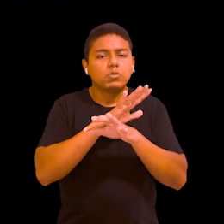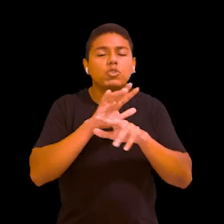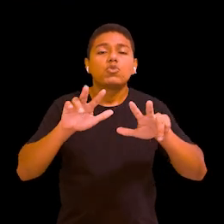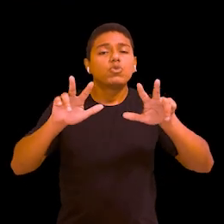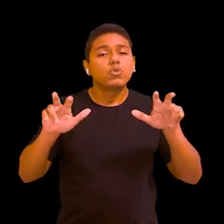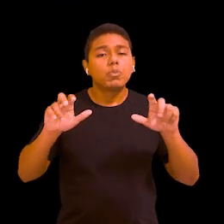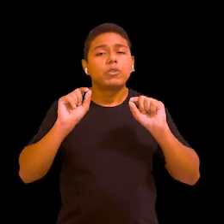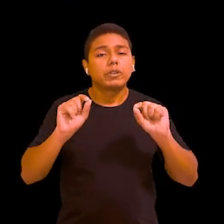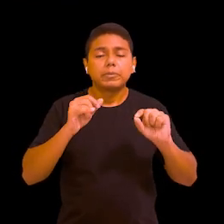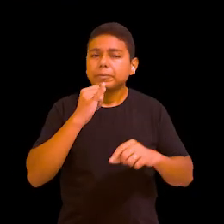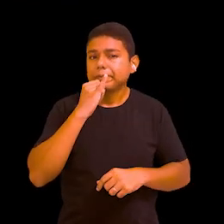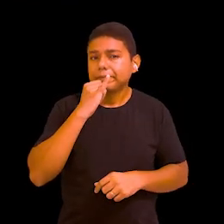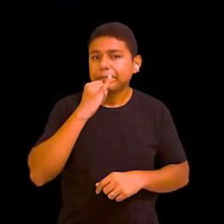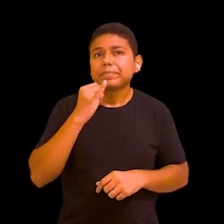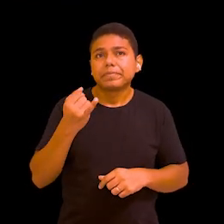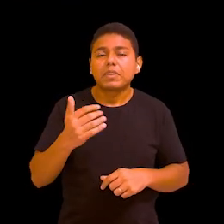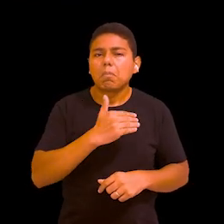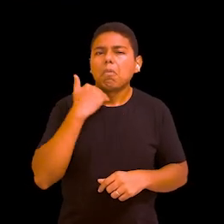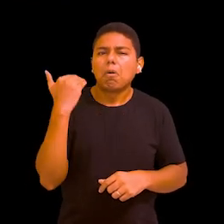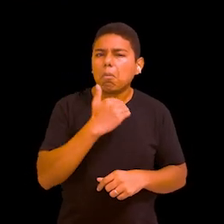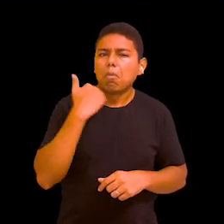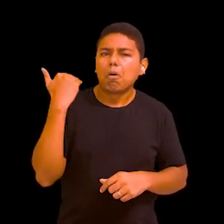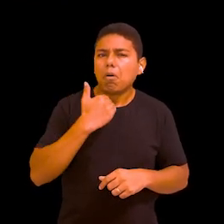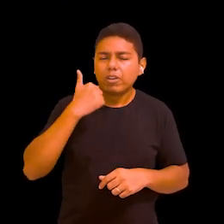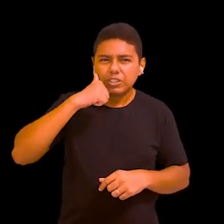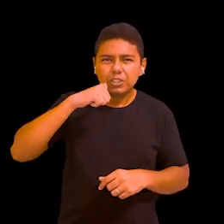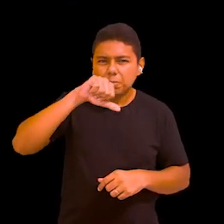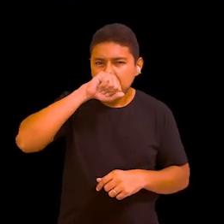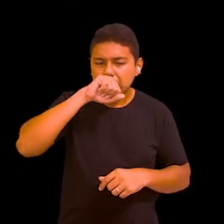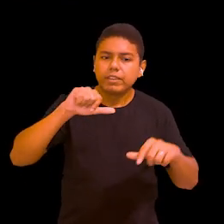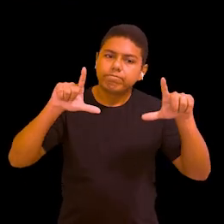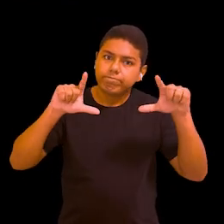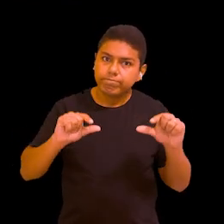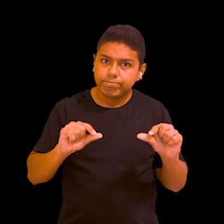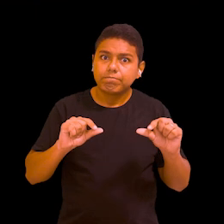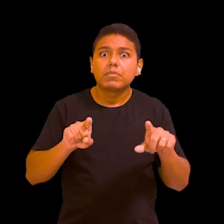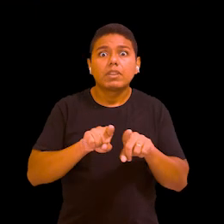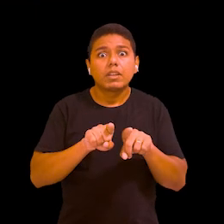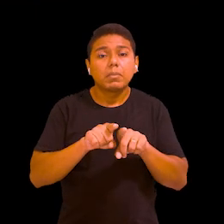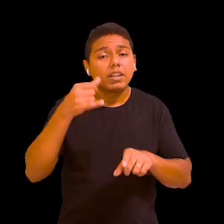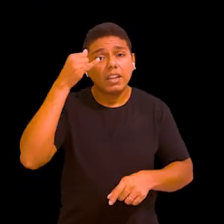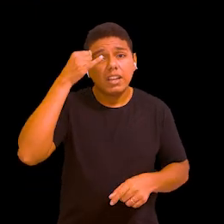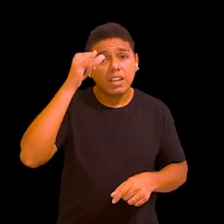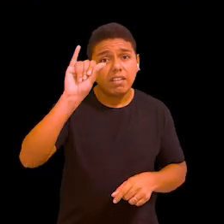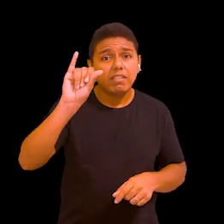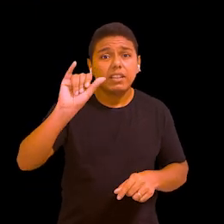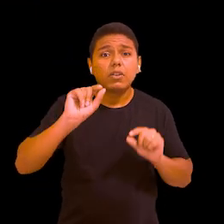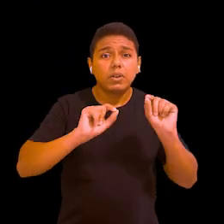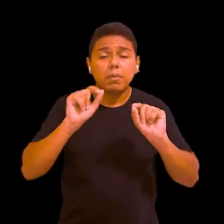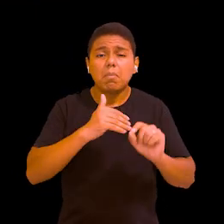respeito, por exemplo, à redução da mortalidade materna e à prevenção de mortes evitáveis